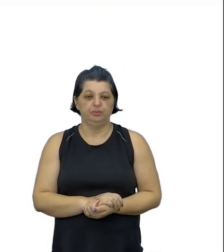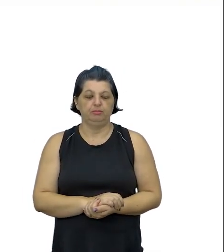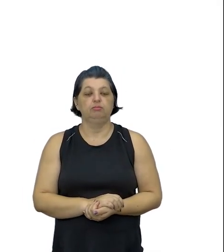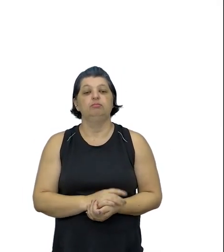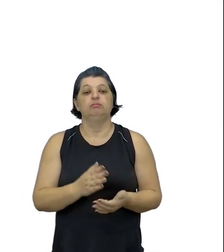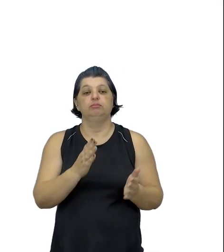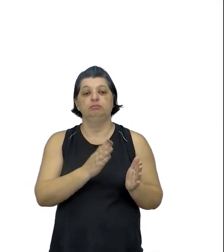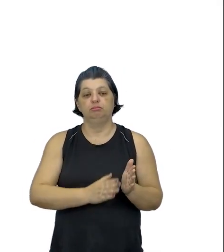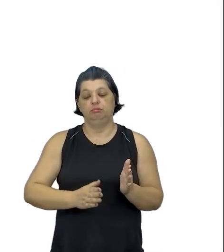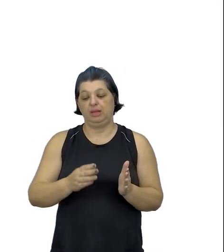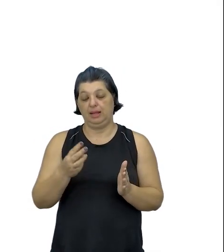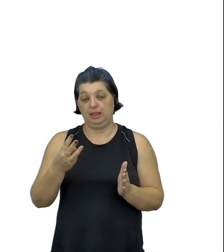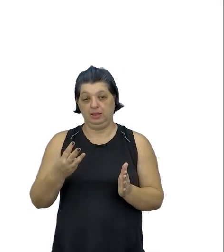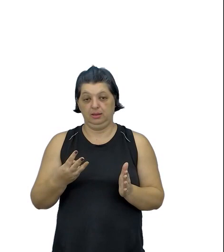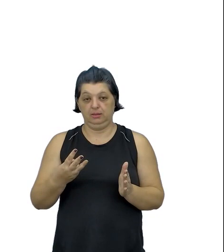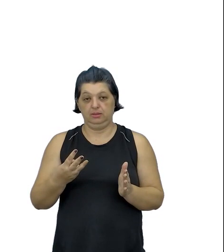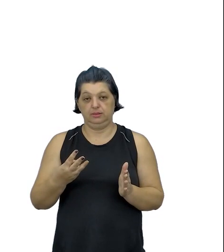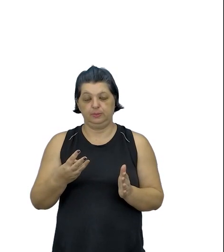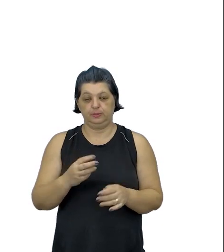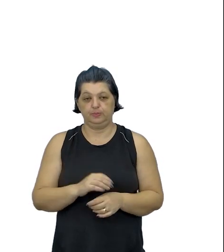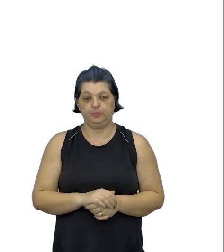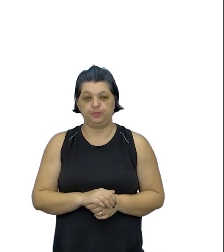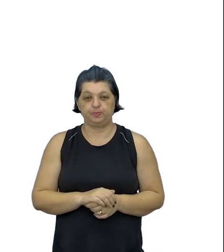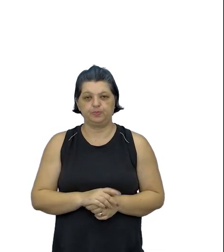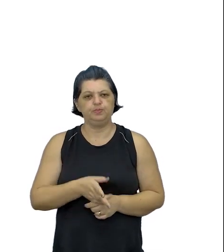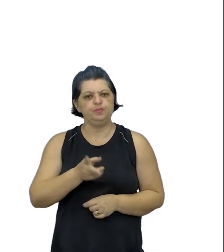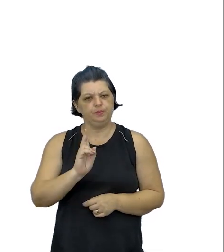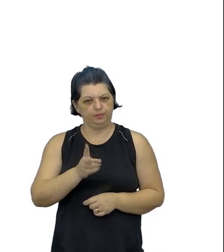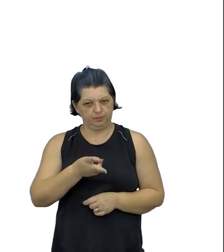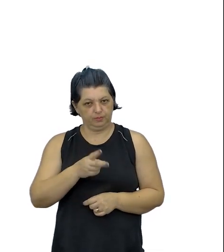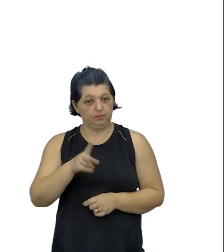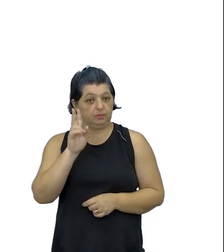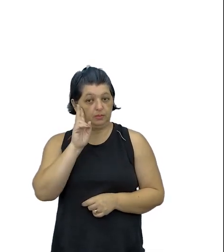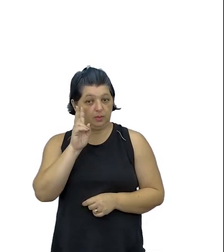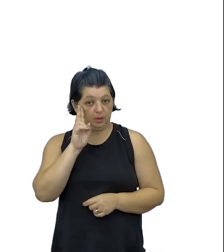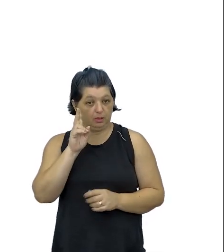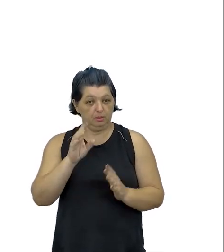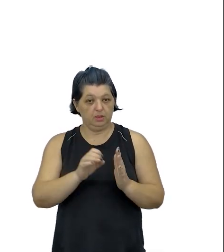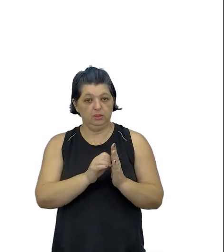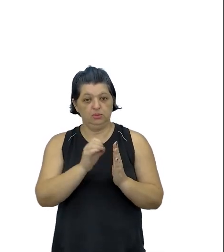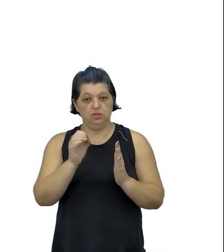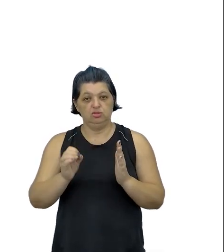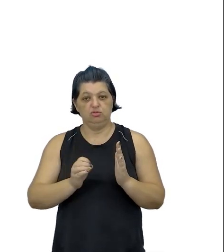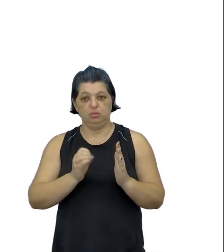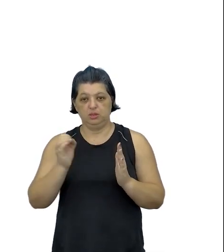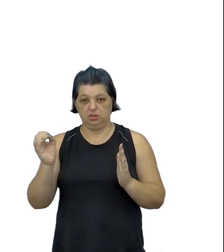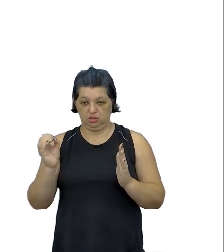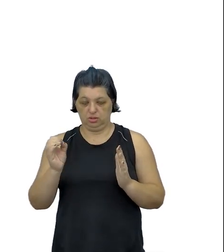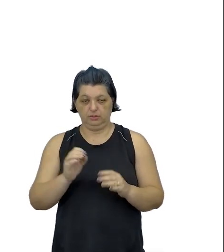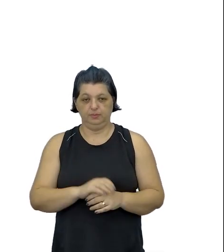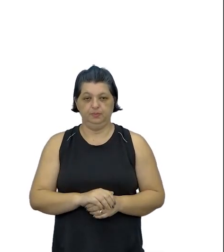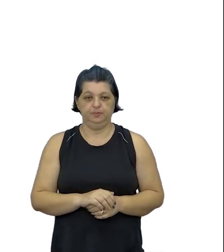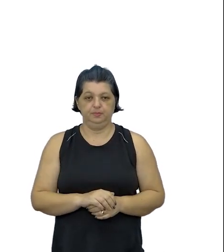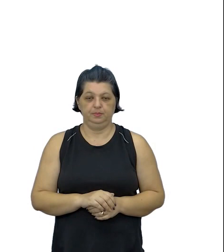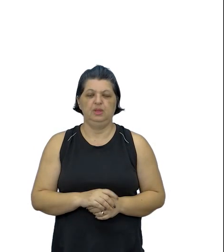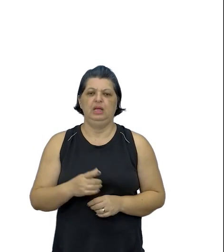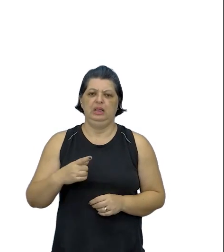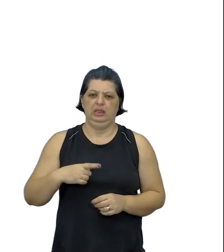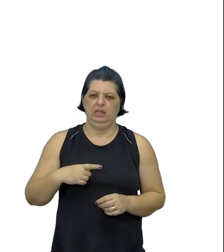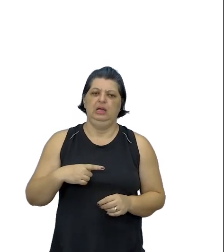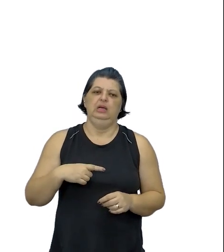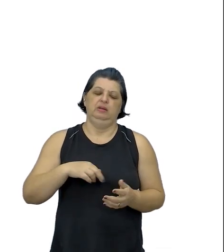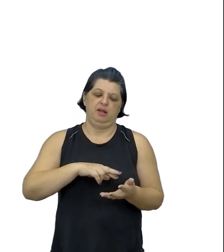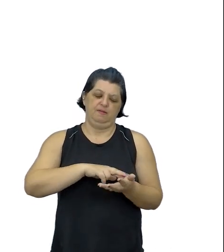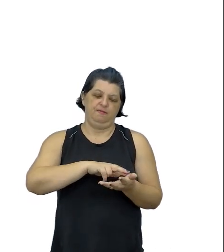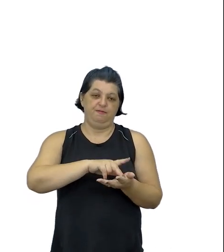Terceira etapa, sempre aqui a gente lembrar do centro de mídias. Lá tem uma variedade